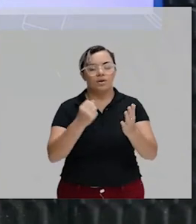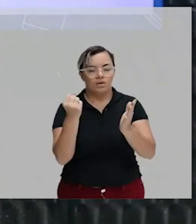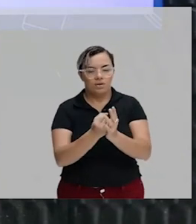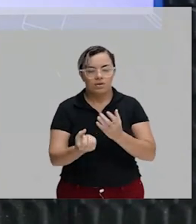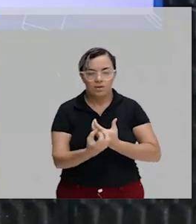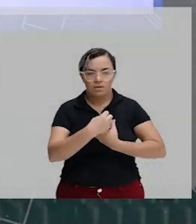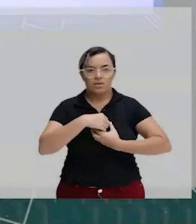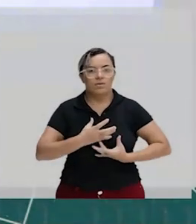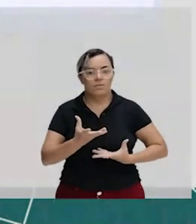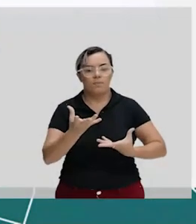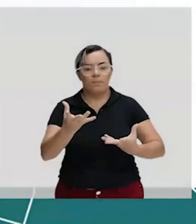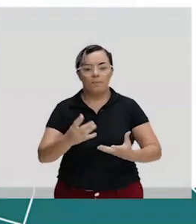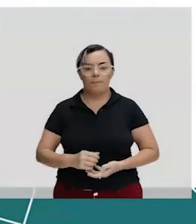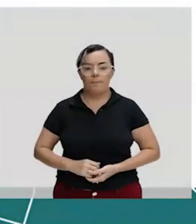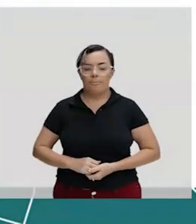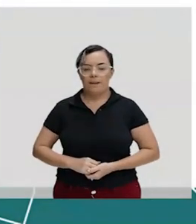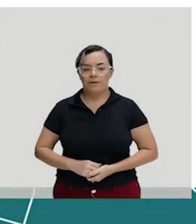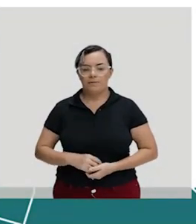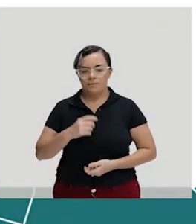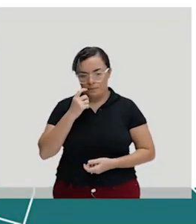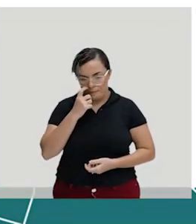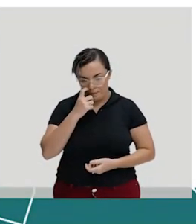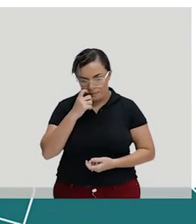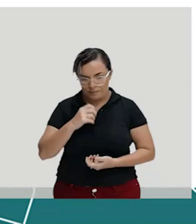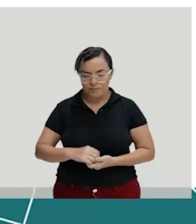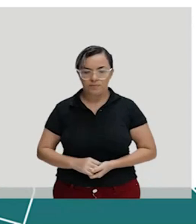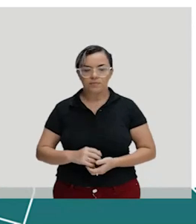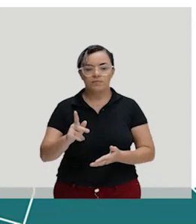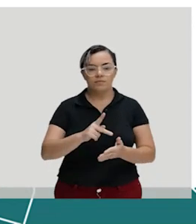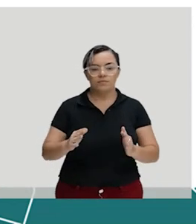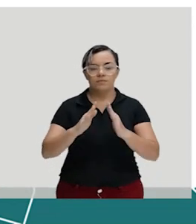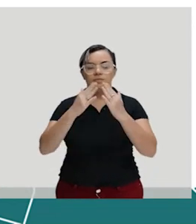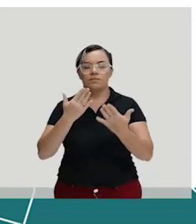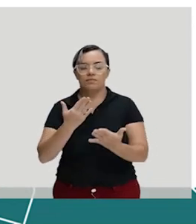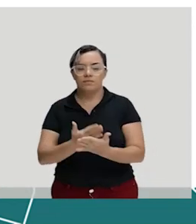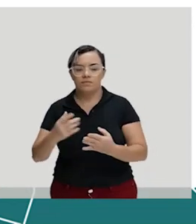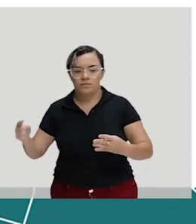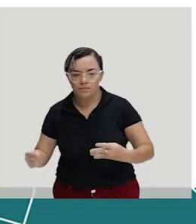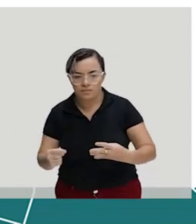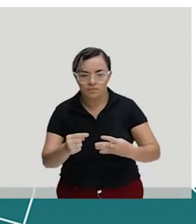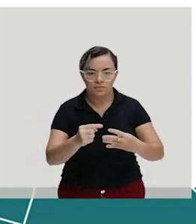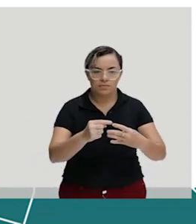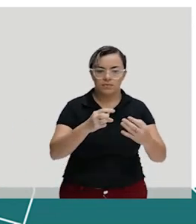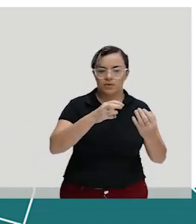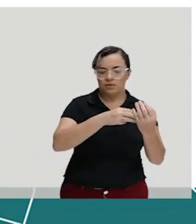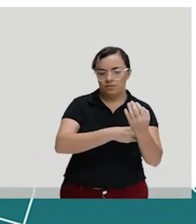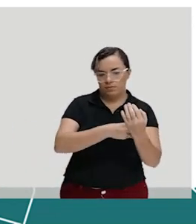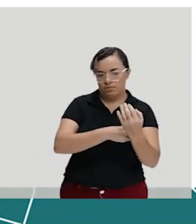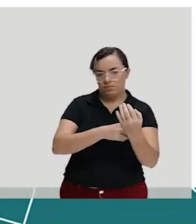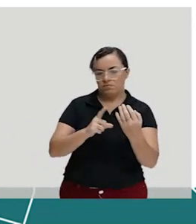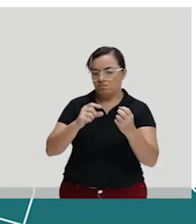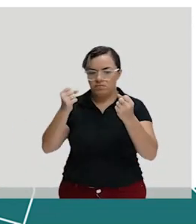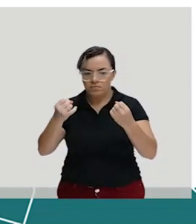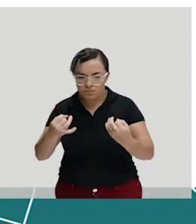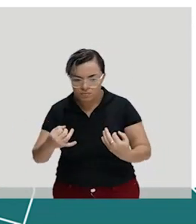enfeitar em suma poesia da escola simbolista é mistério imprecisão na mente